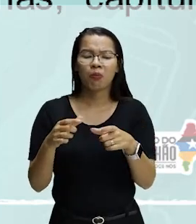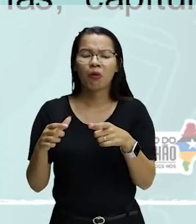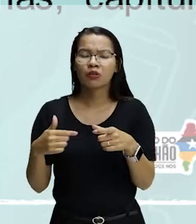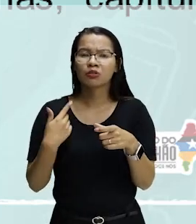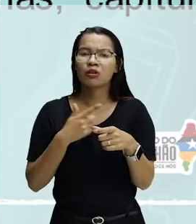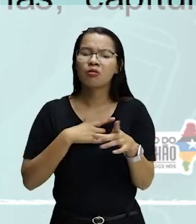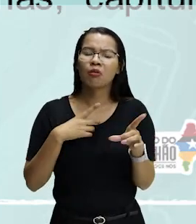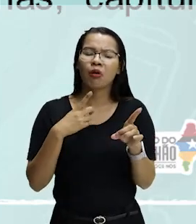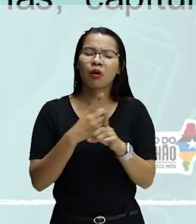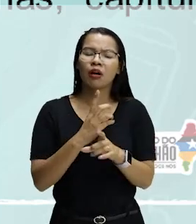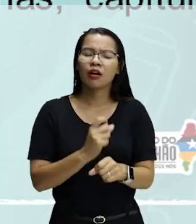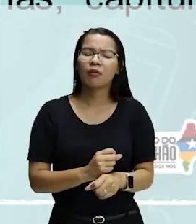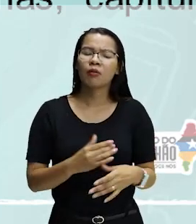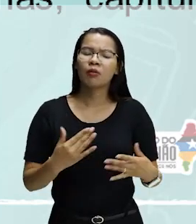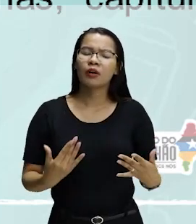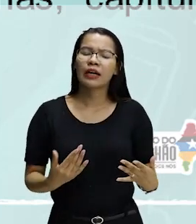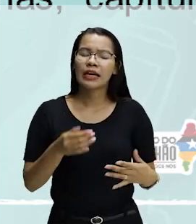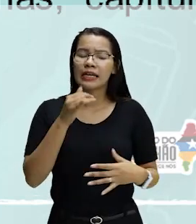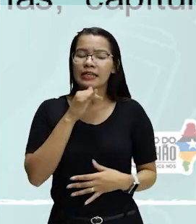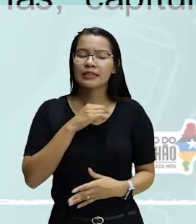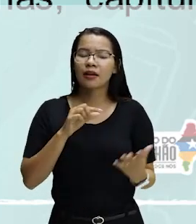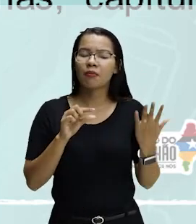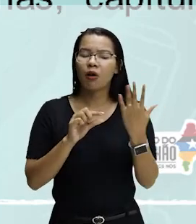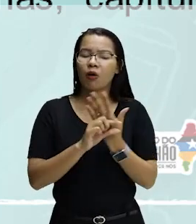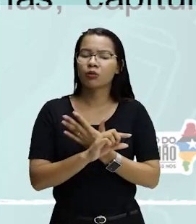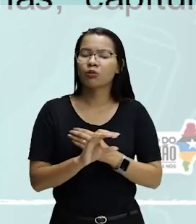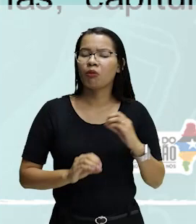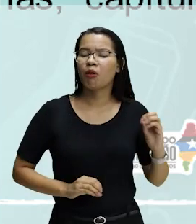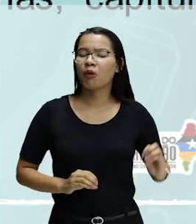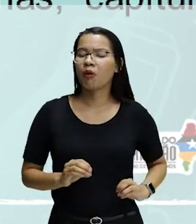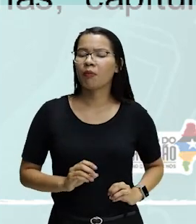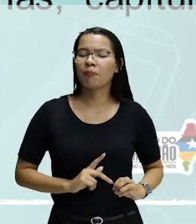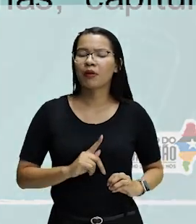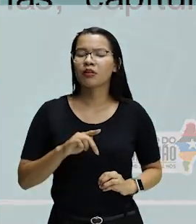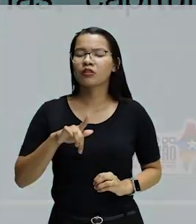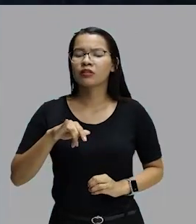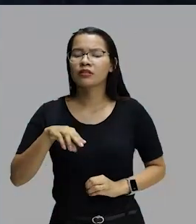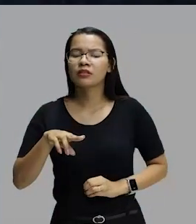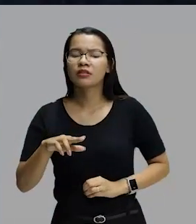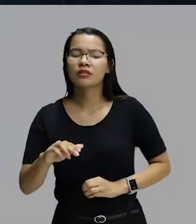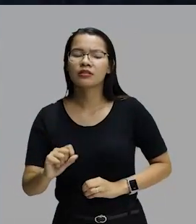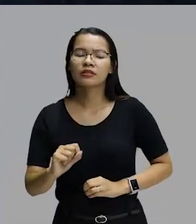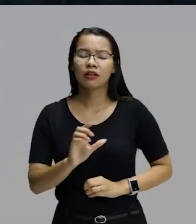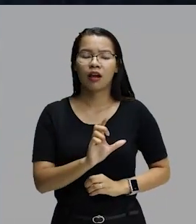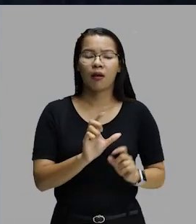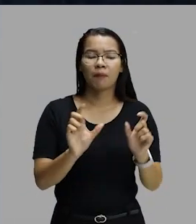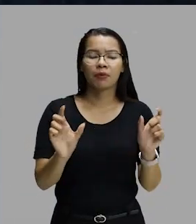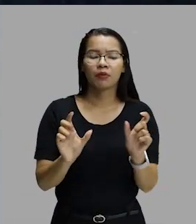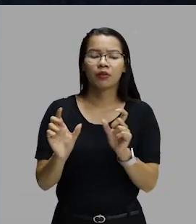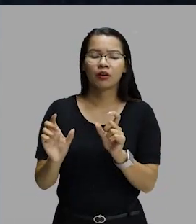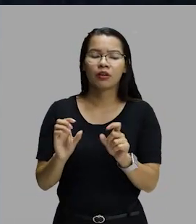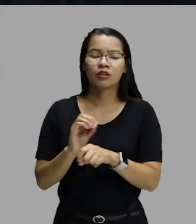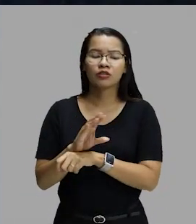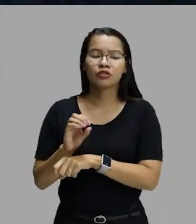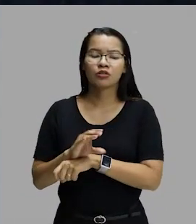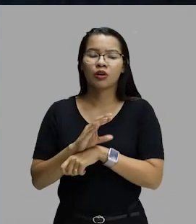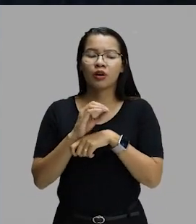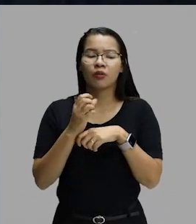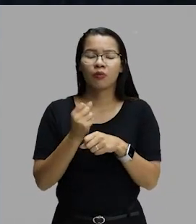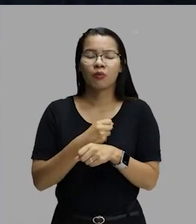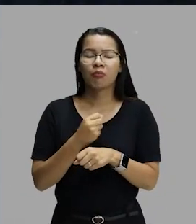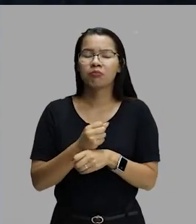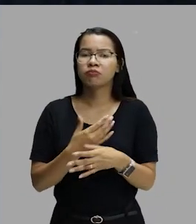que estamos resumindo, autor, obra, páginas, capítulos, editora, ano de publicação, dentre outros.